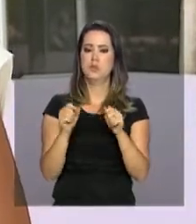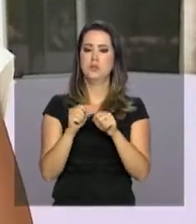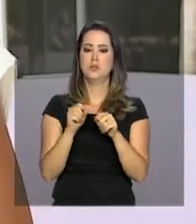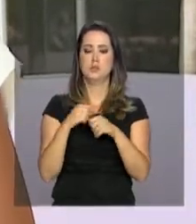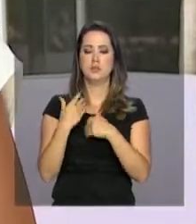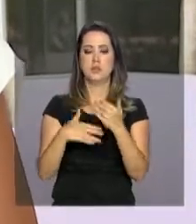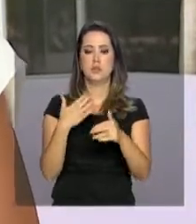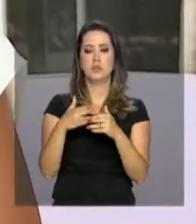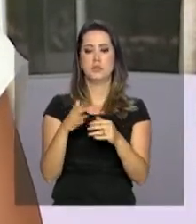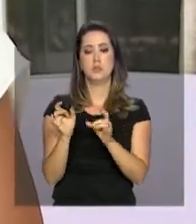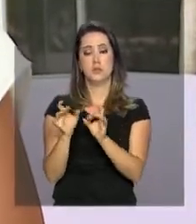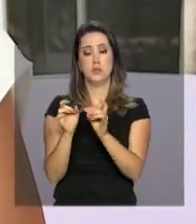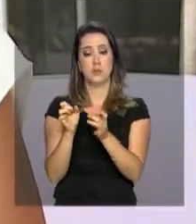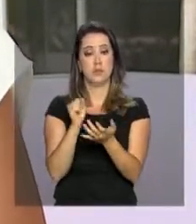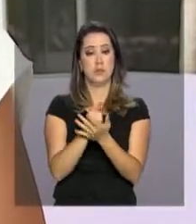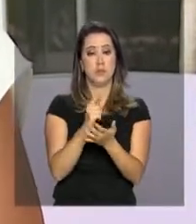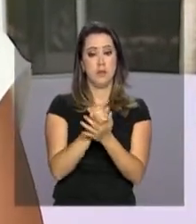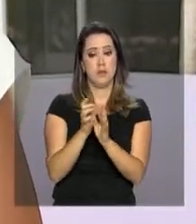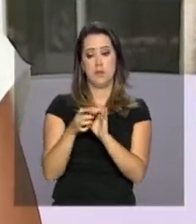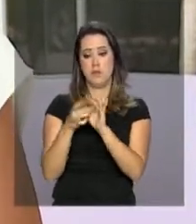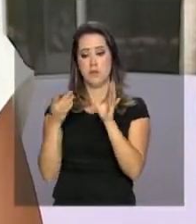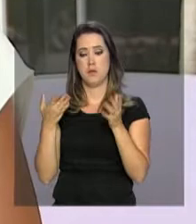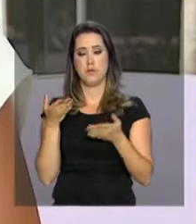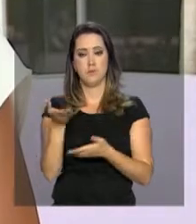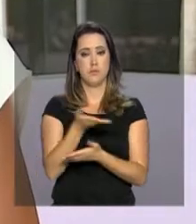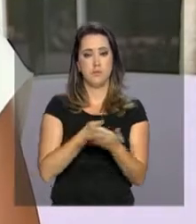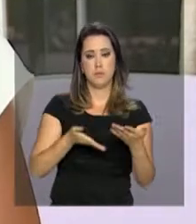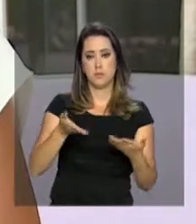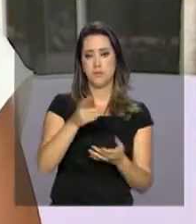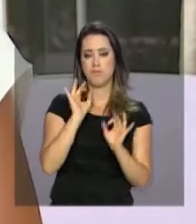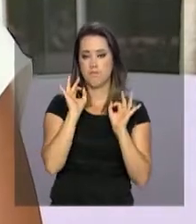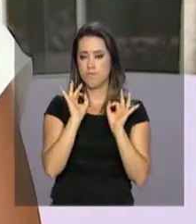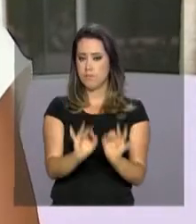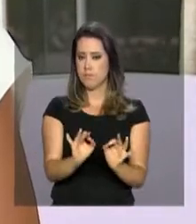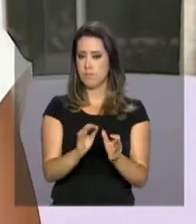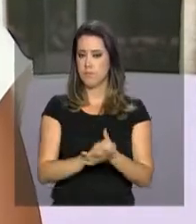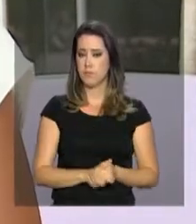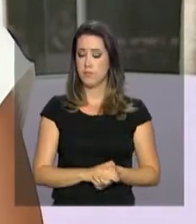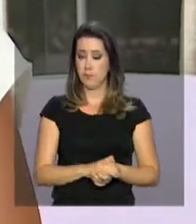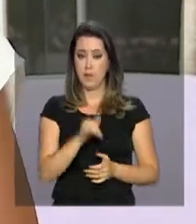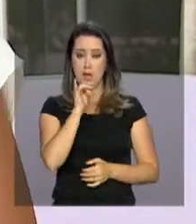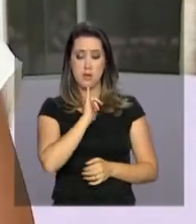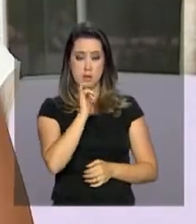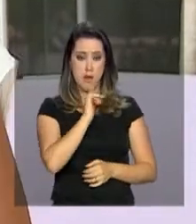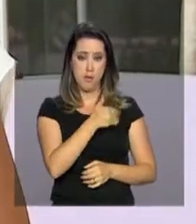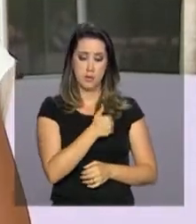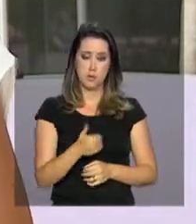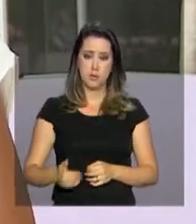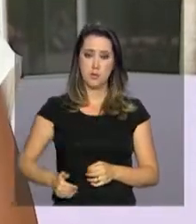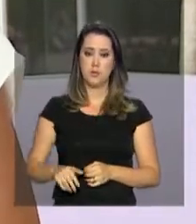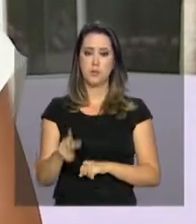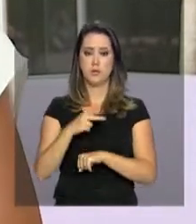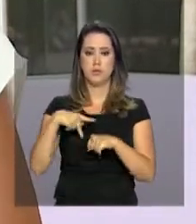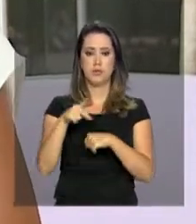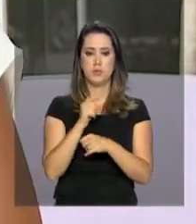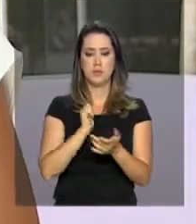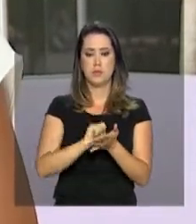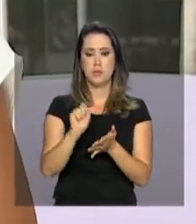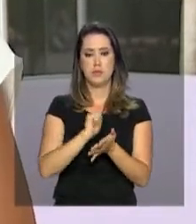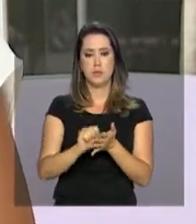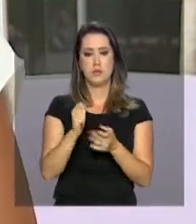avançar as negociações para um acordo de livre comércio de maneira concreta por exemplo os governos dos países que assinaram o acordo